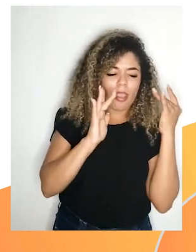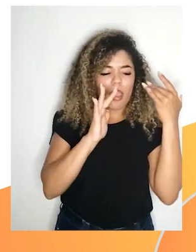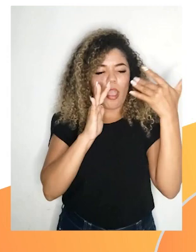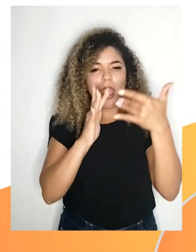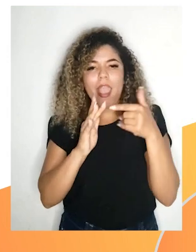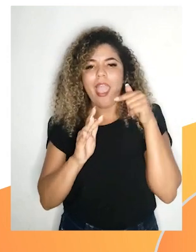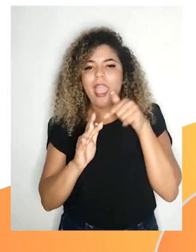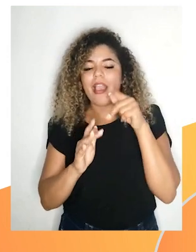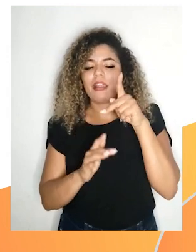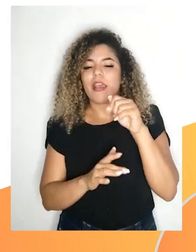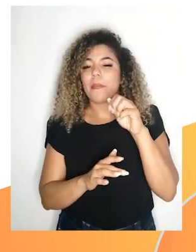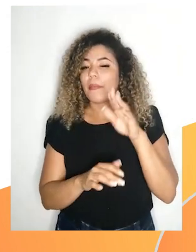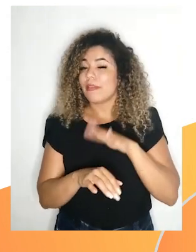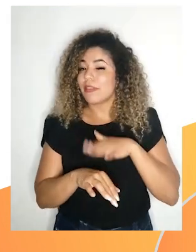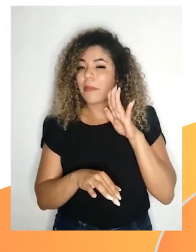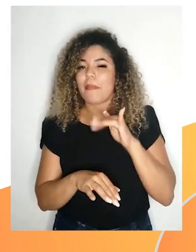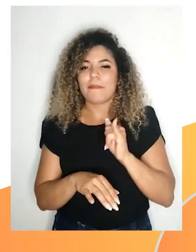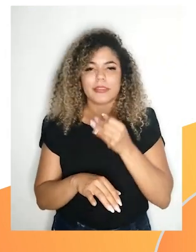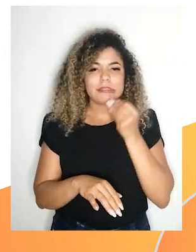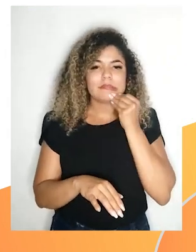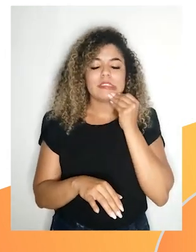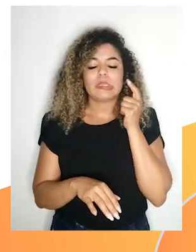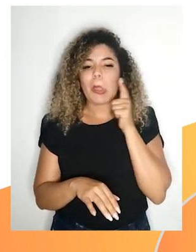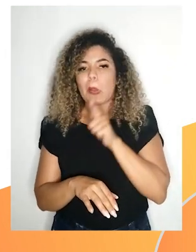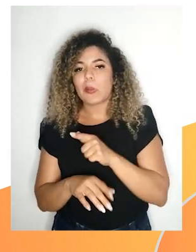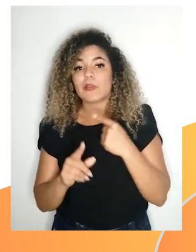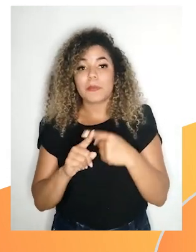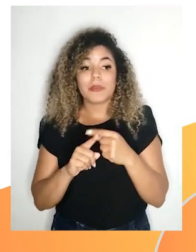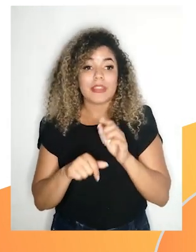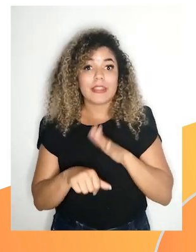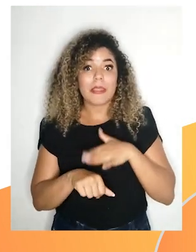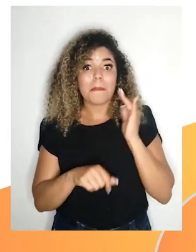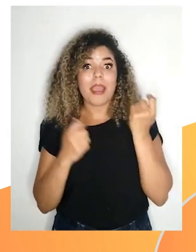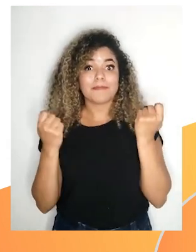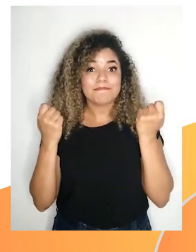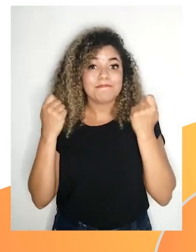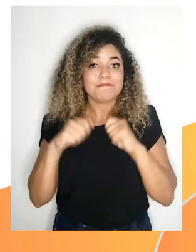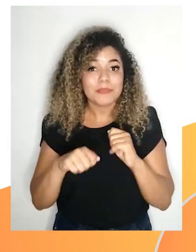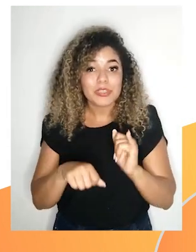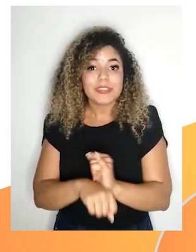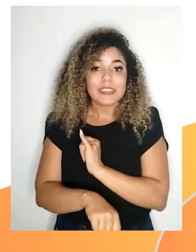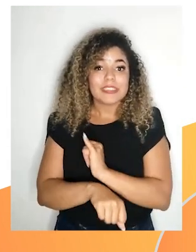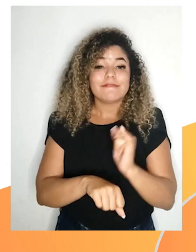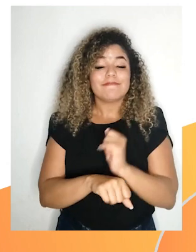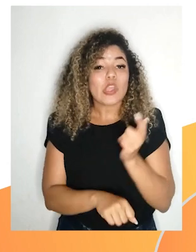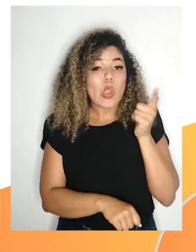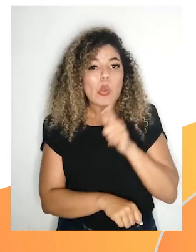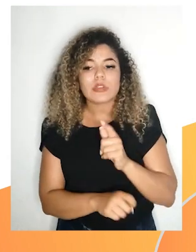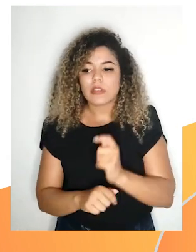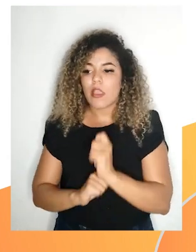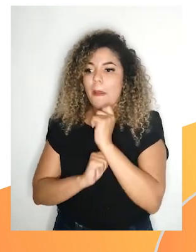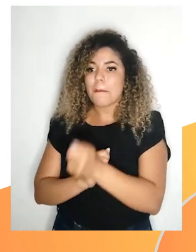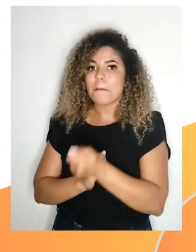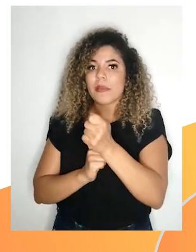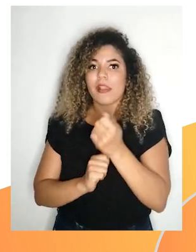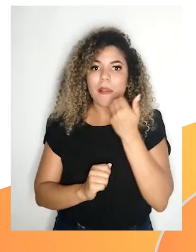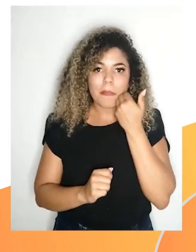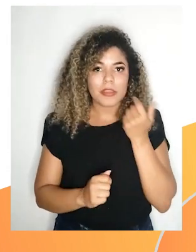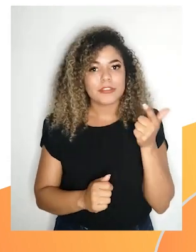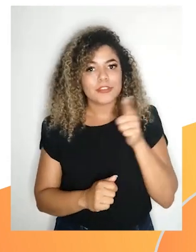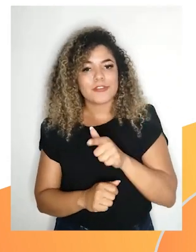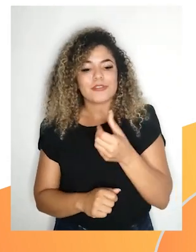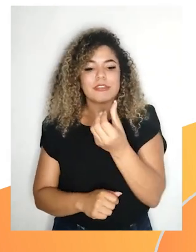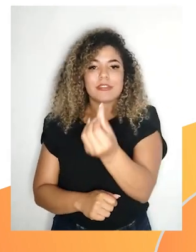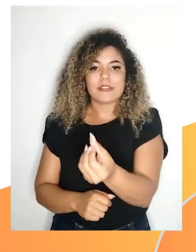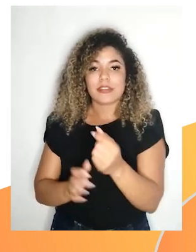pamonha é o prêmio que tem mais chance de sair. Lógico, porque ele tem a maior quantidade, né, possível de encontrar essa soma